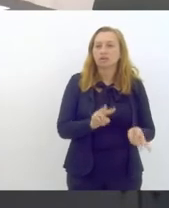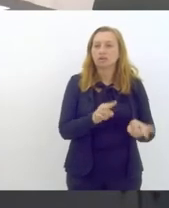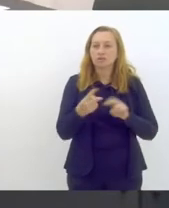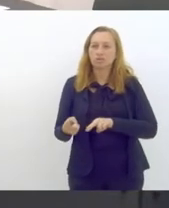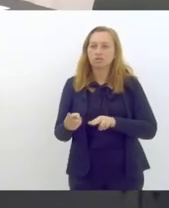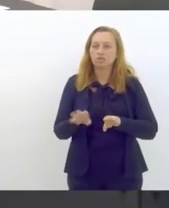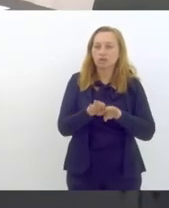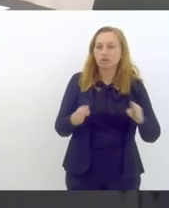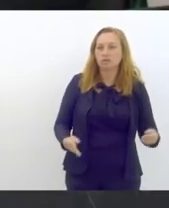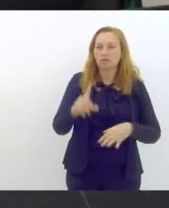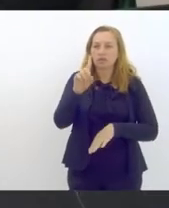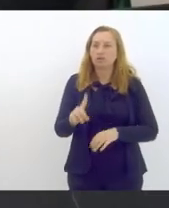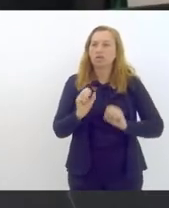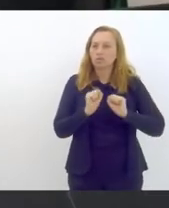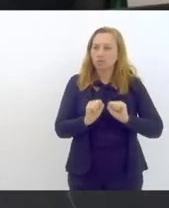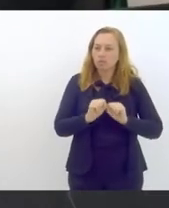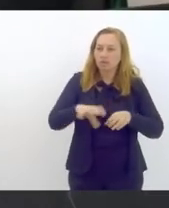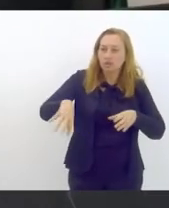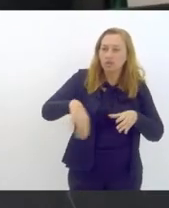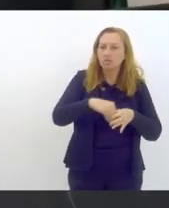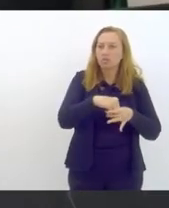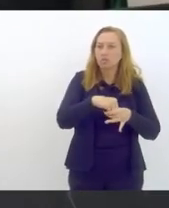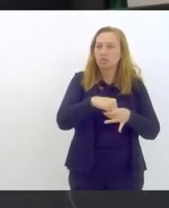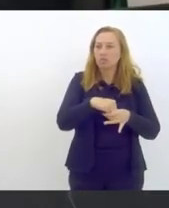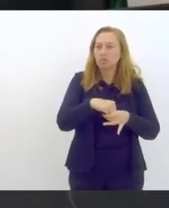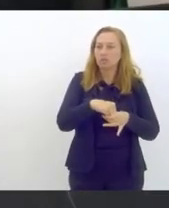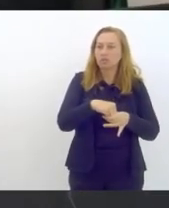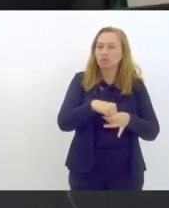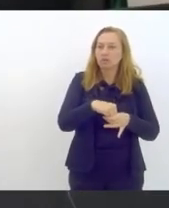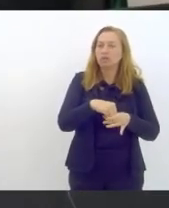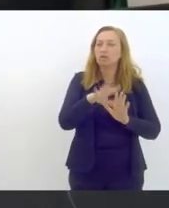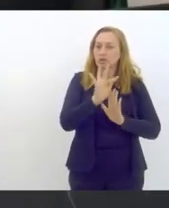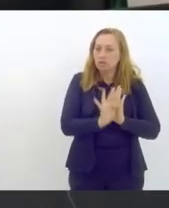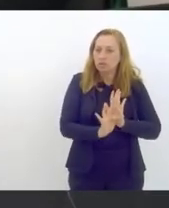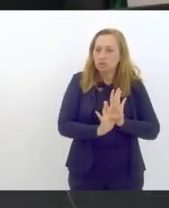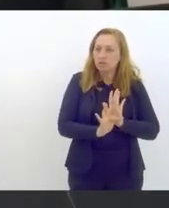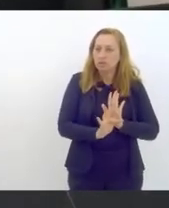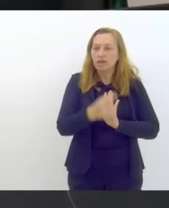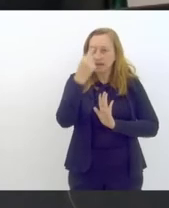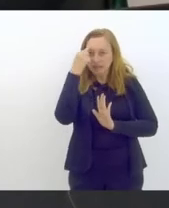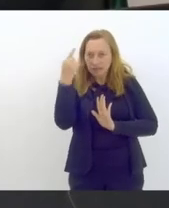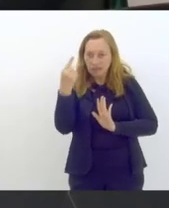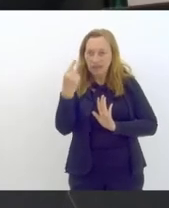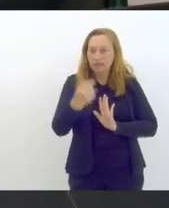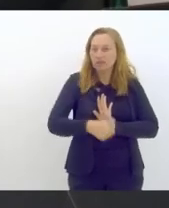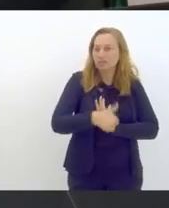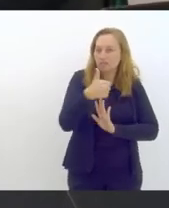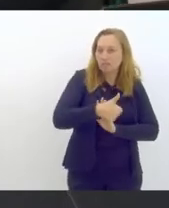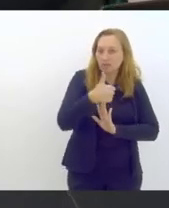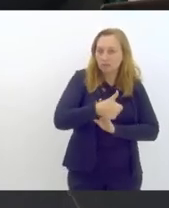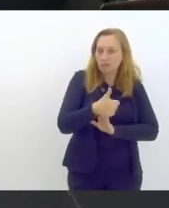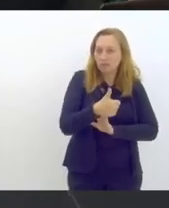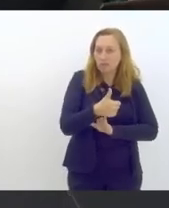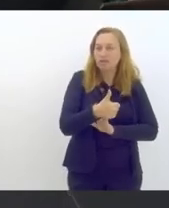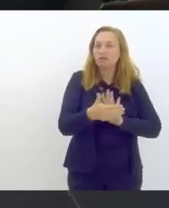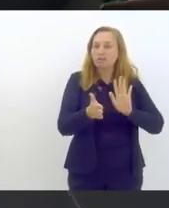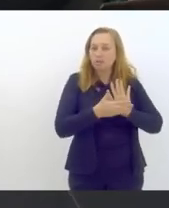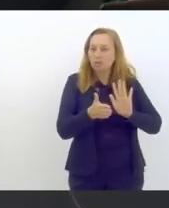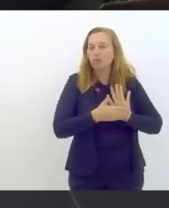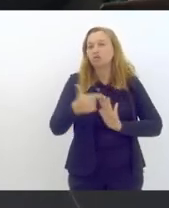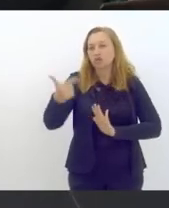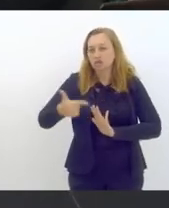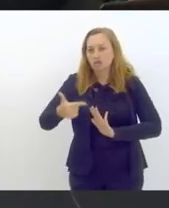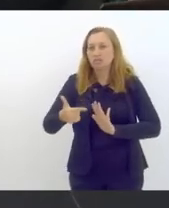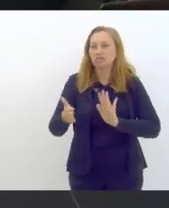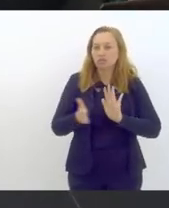mesa diretora, a gente já pode incorporar ao texto original as ideias, tanto na primeira proposta quanto na